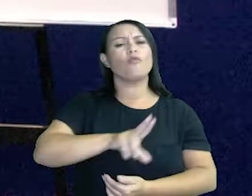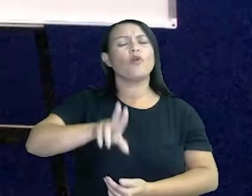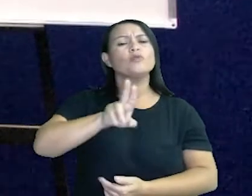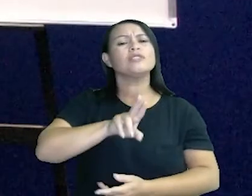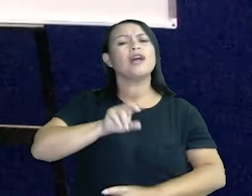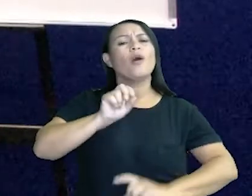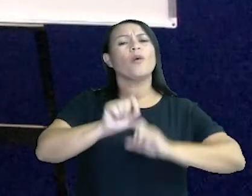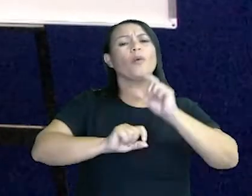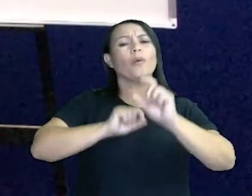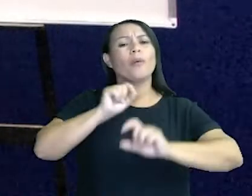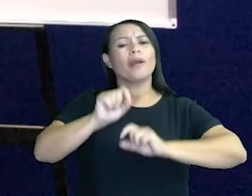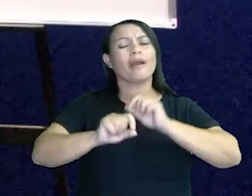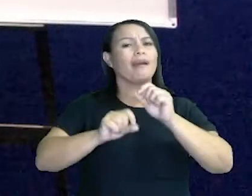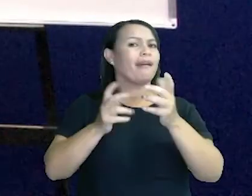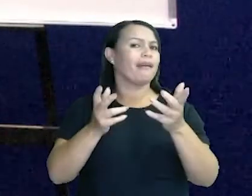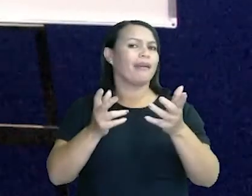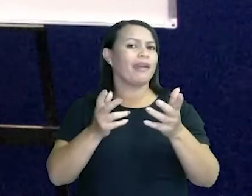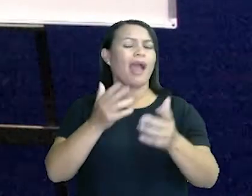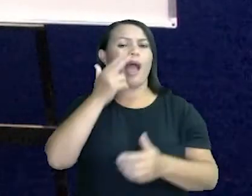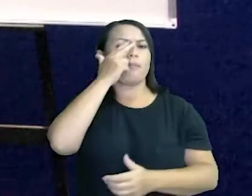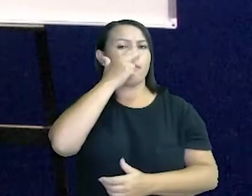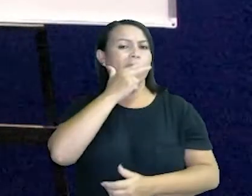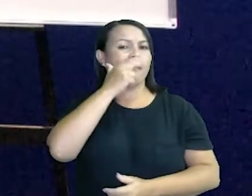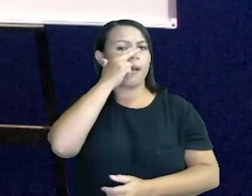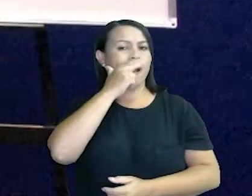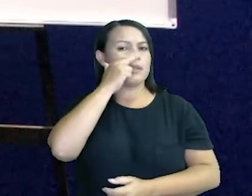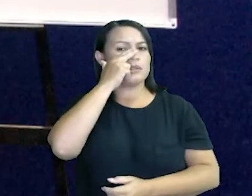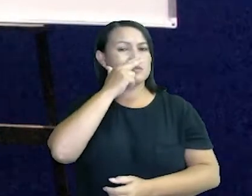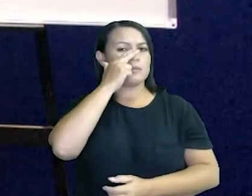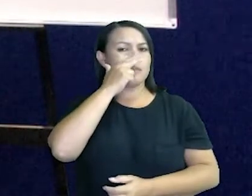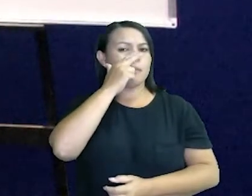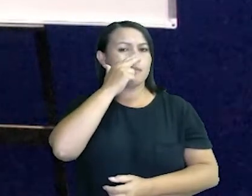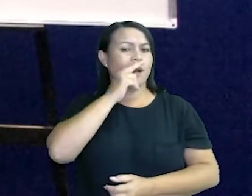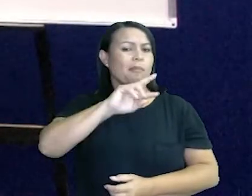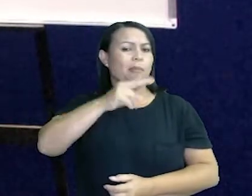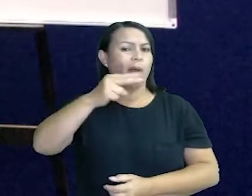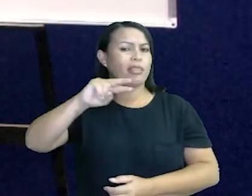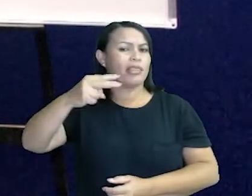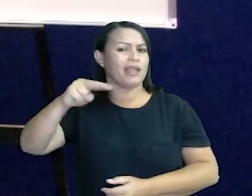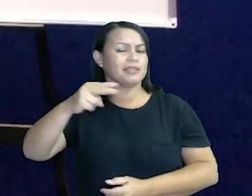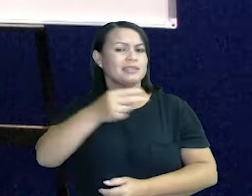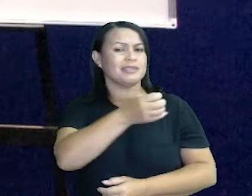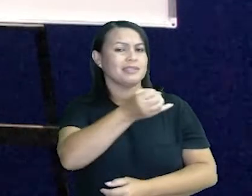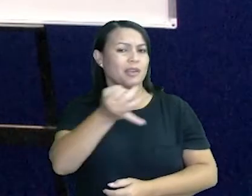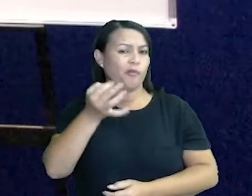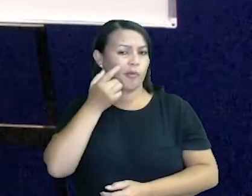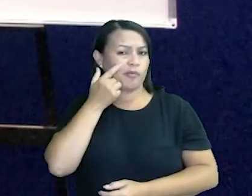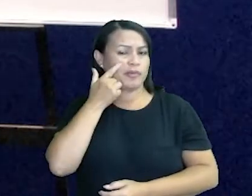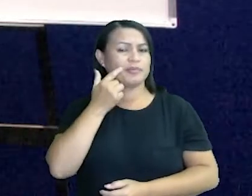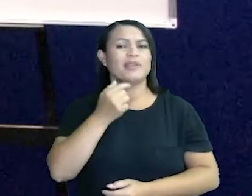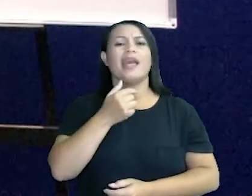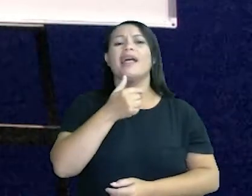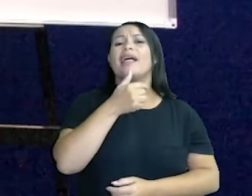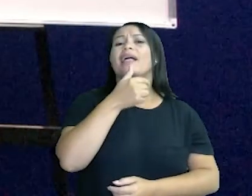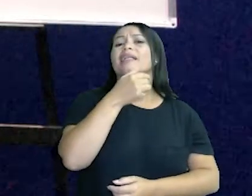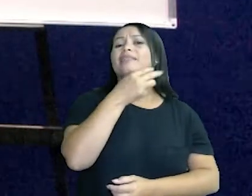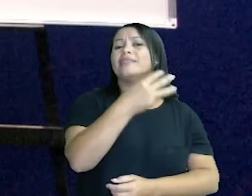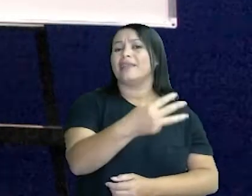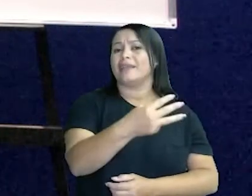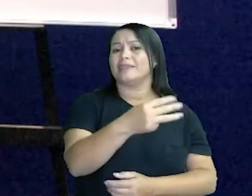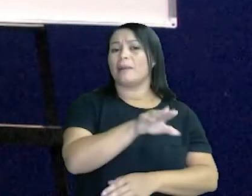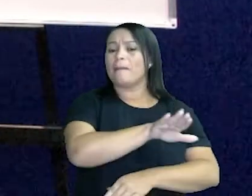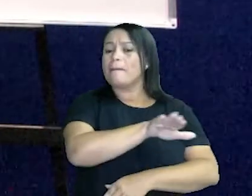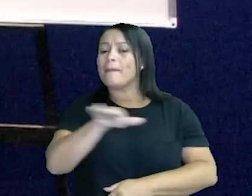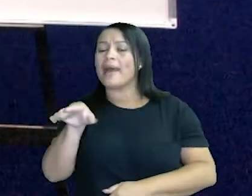vou usar a gente a praticamente a mesma a mesma potência Tá certo então vamos lá 3